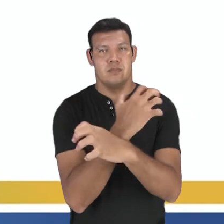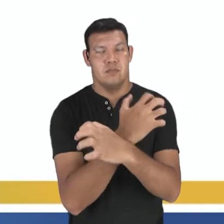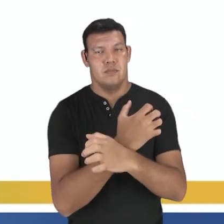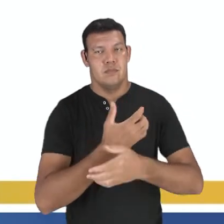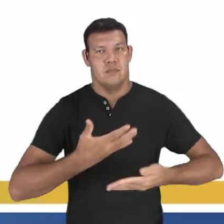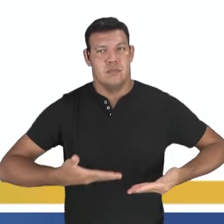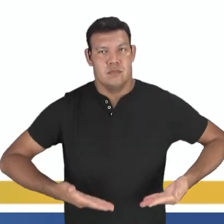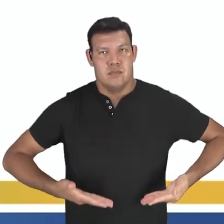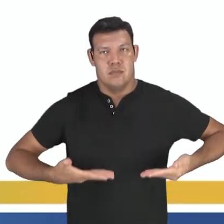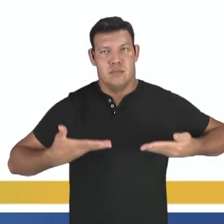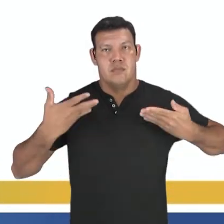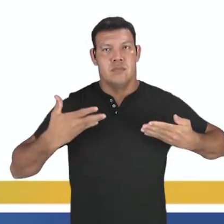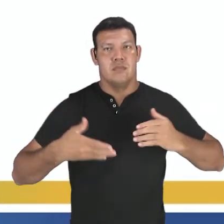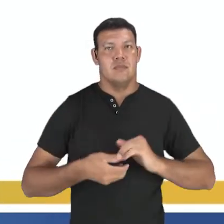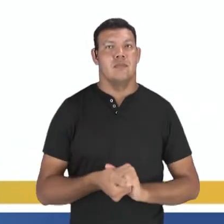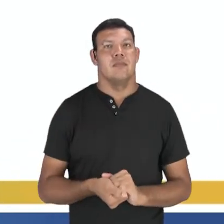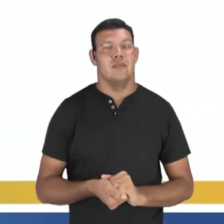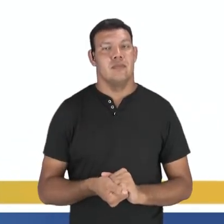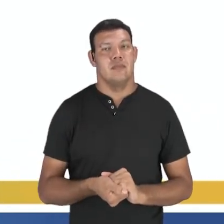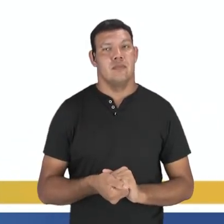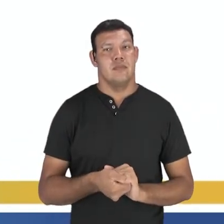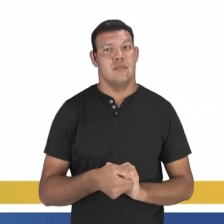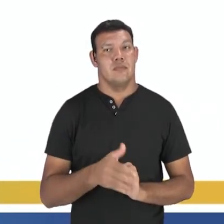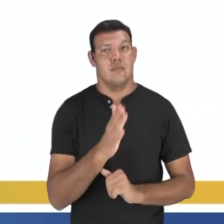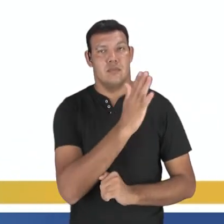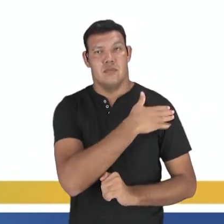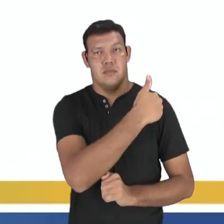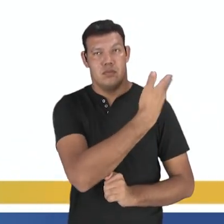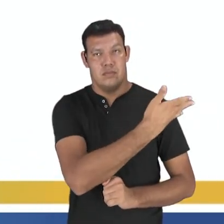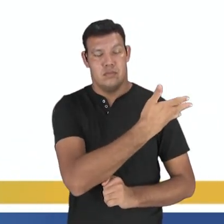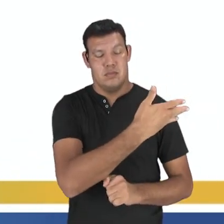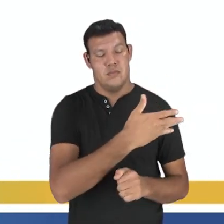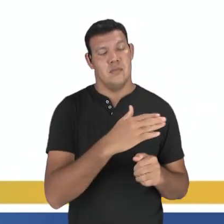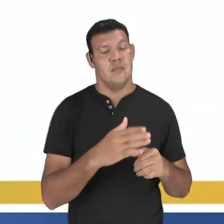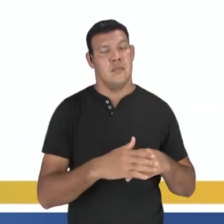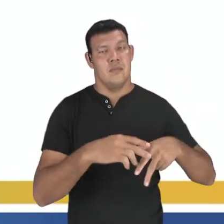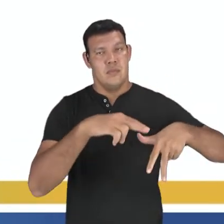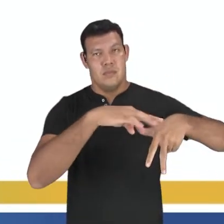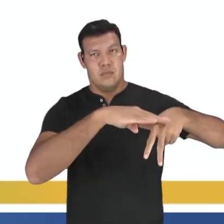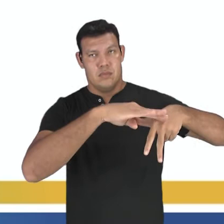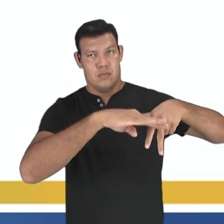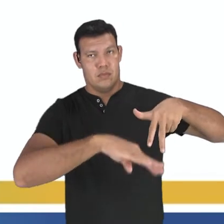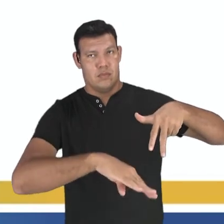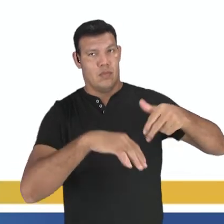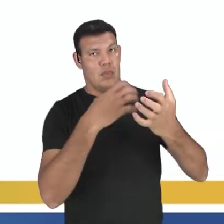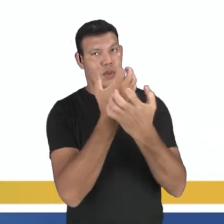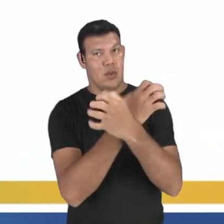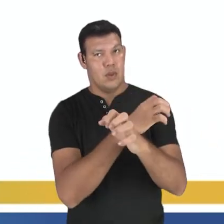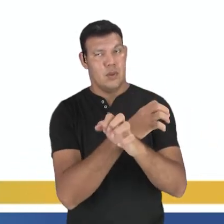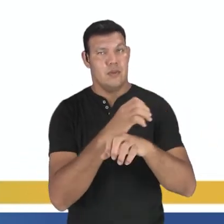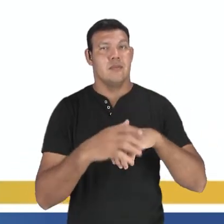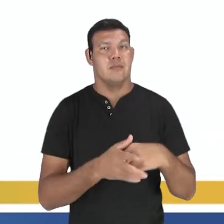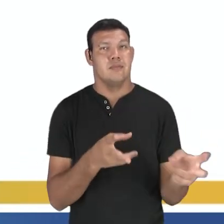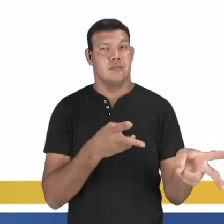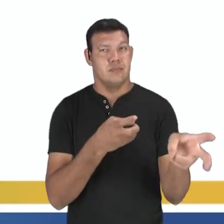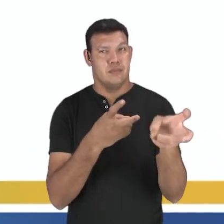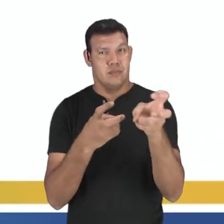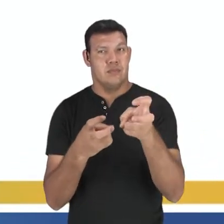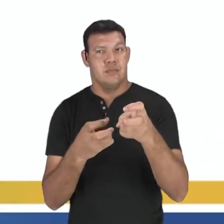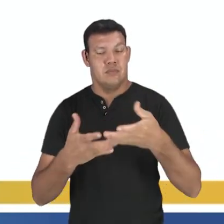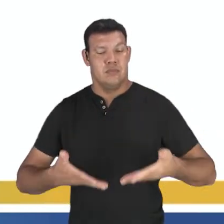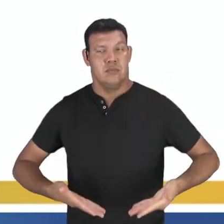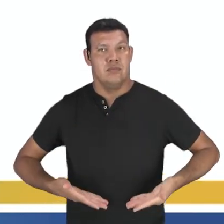membros superiores e na figura ao lado nós temos aí os ossos dos membros inferiores. Percebam que nos ossos dos